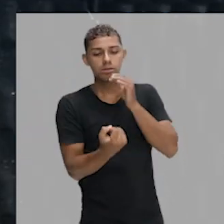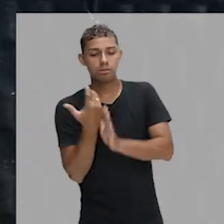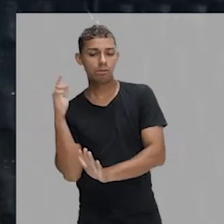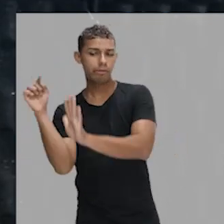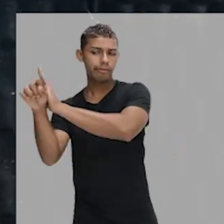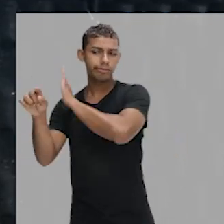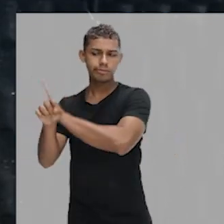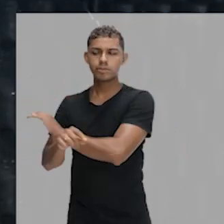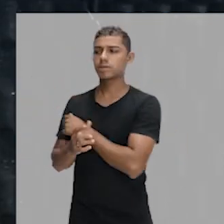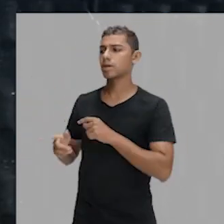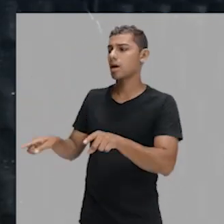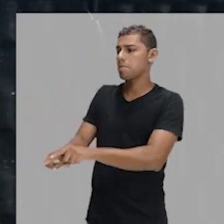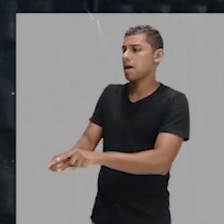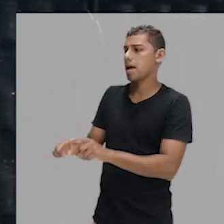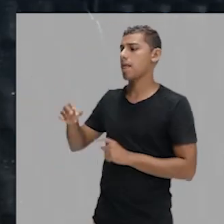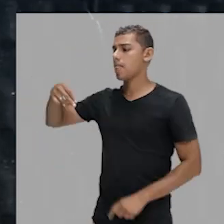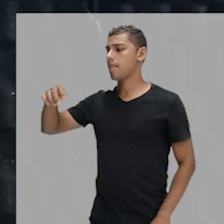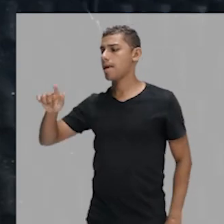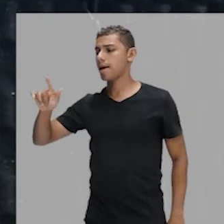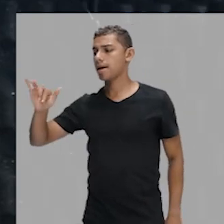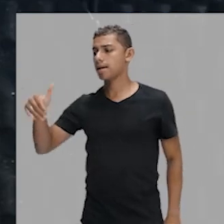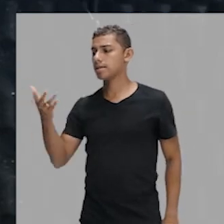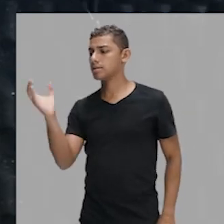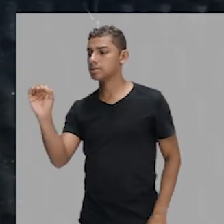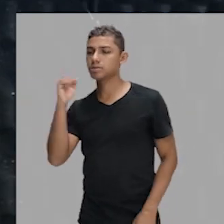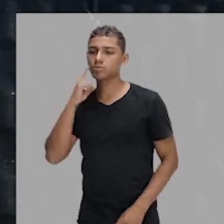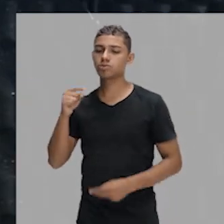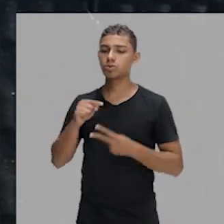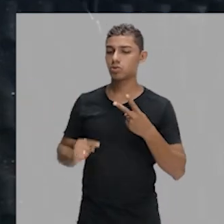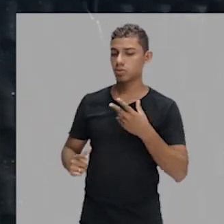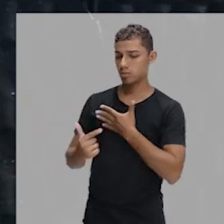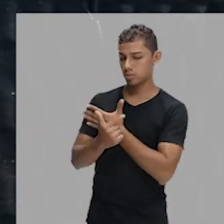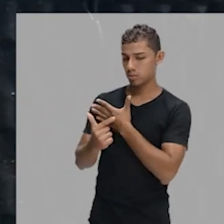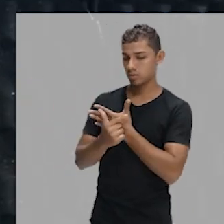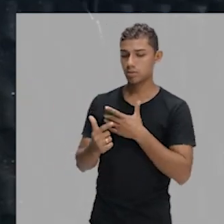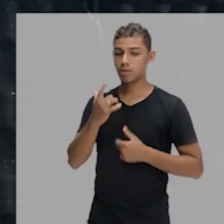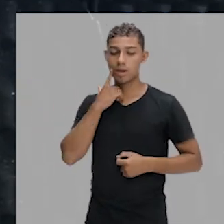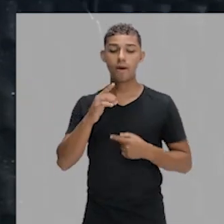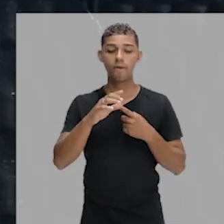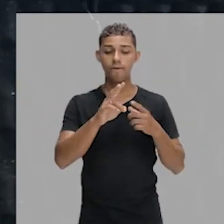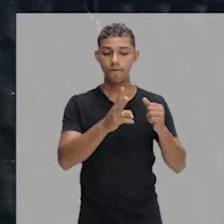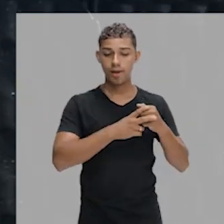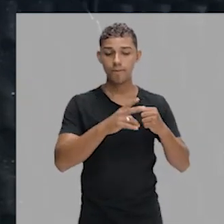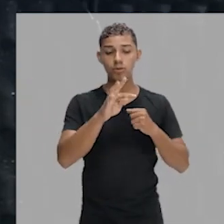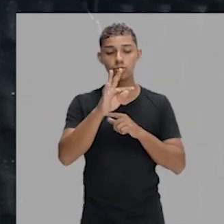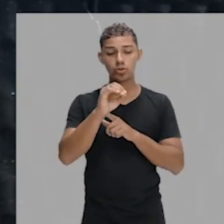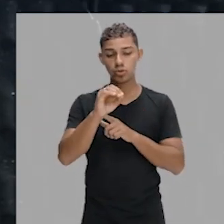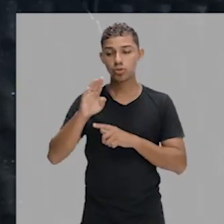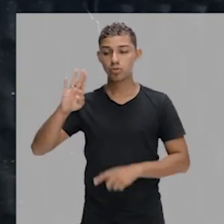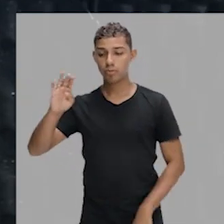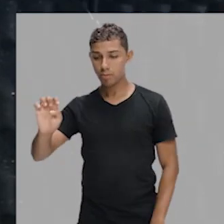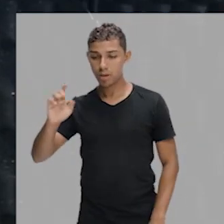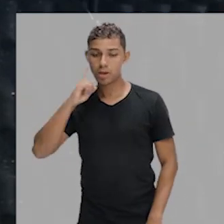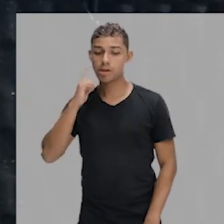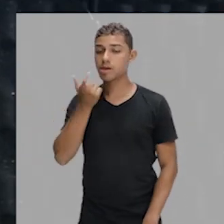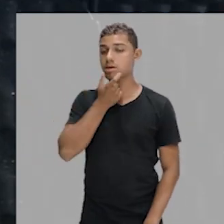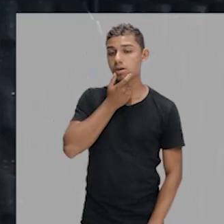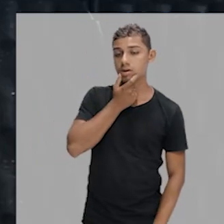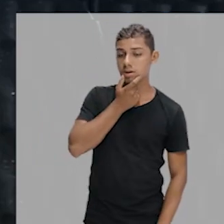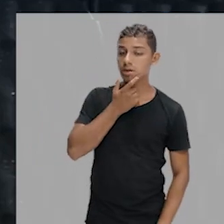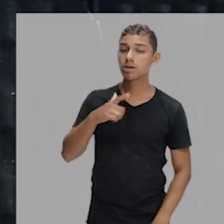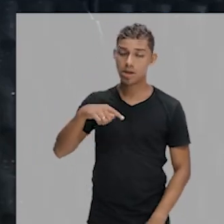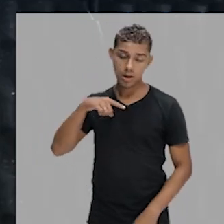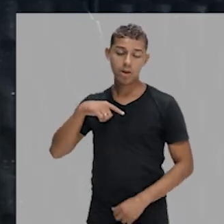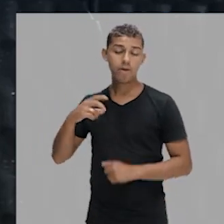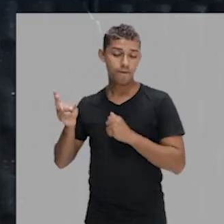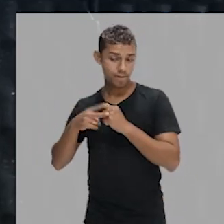perguntas e negações. E isso acontece porque ele acumula dois papéis. O verbo to be em inglês tanto é um verbo